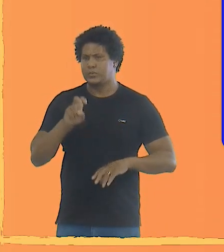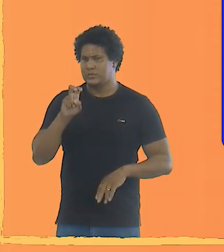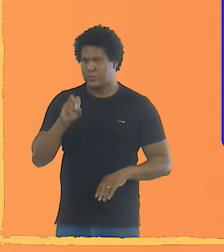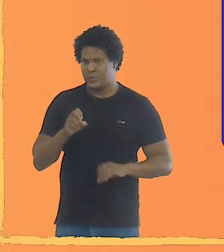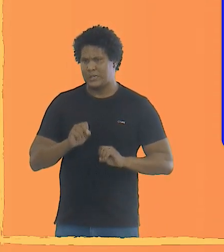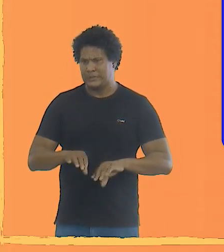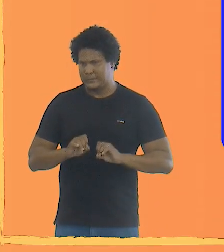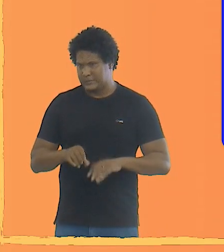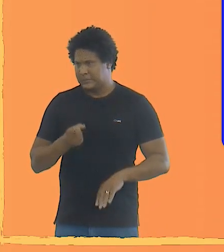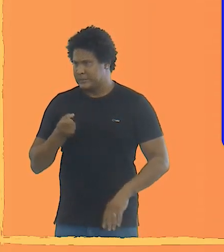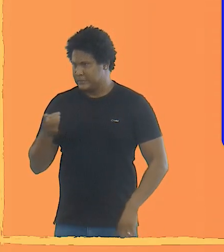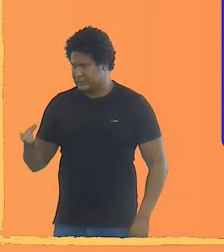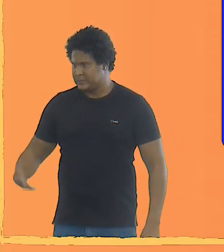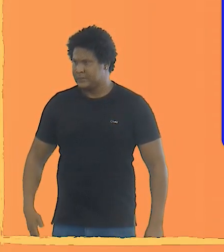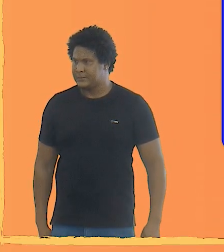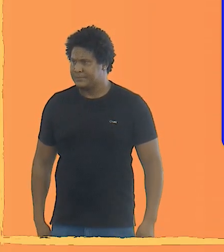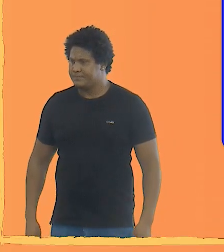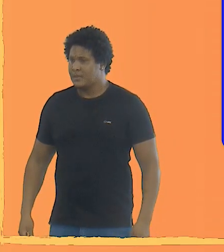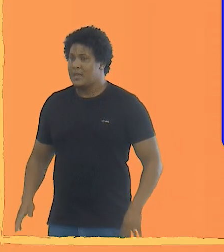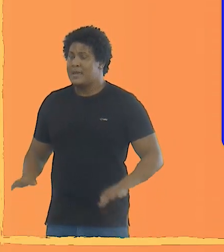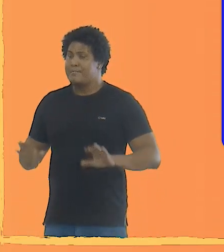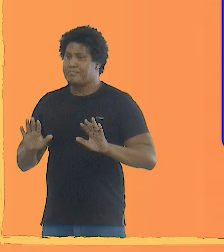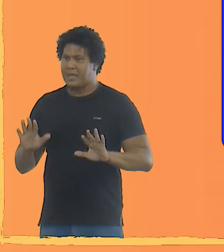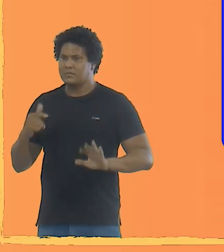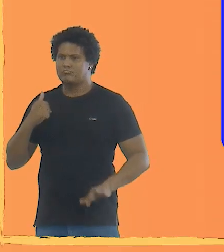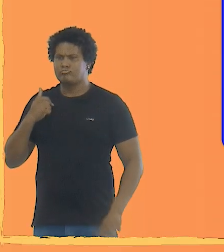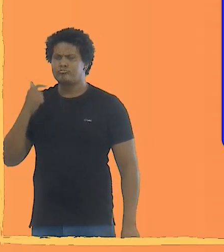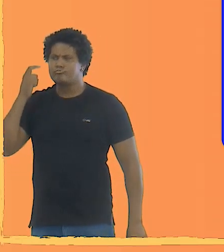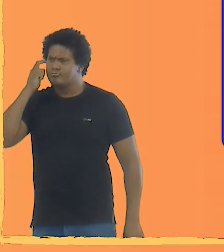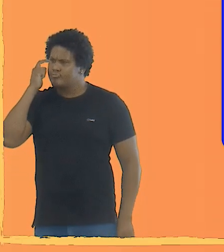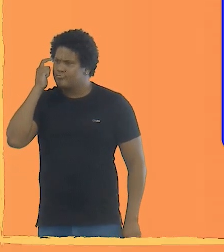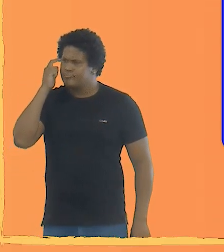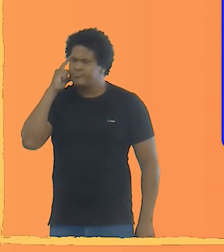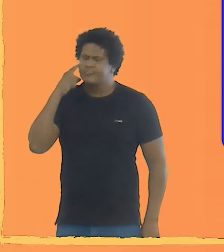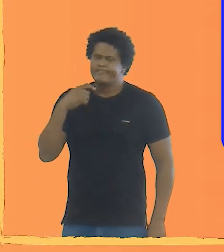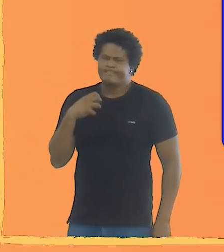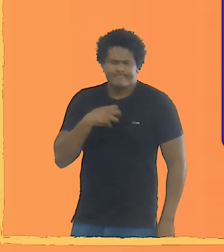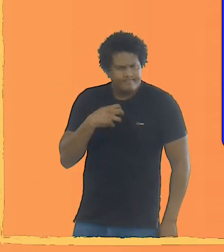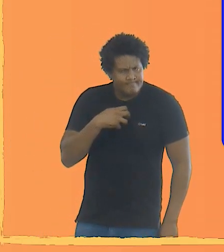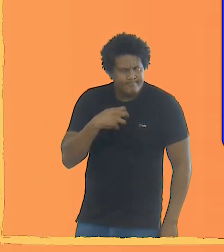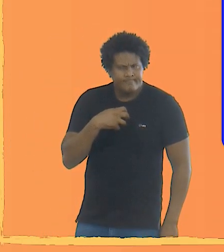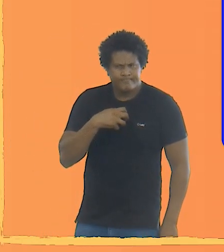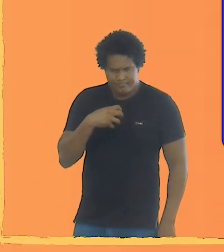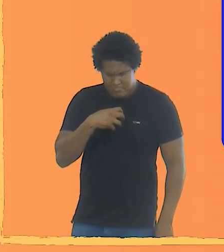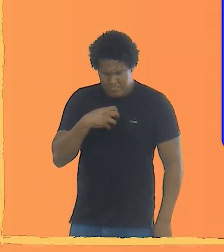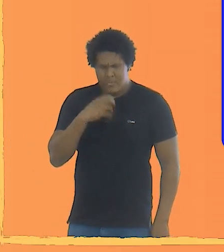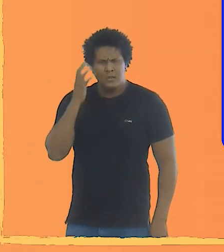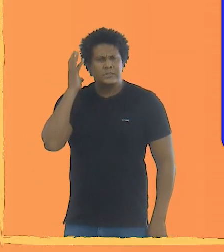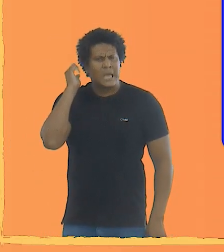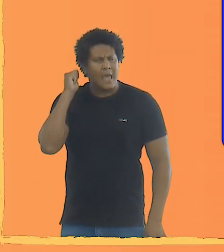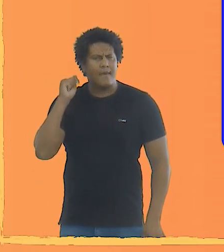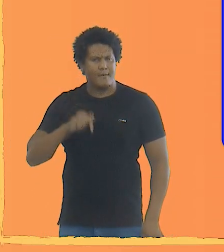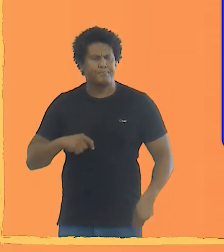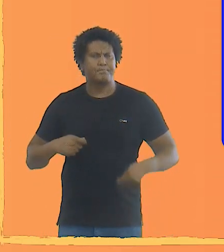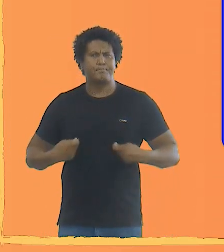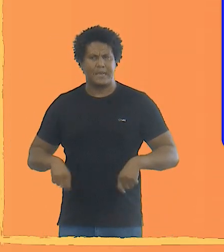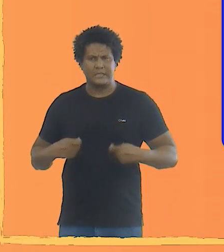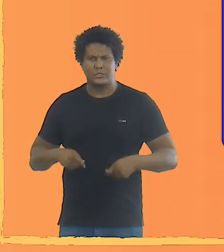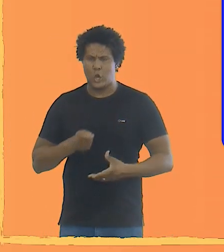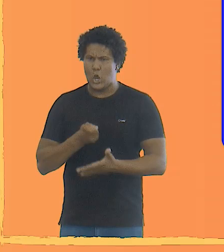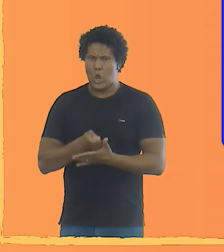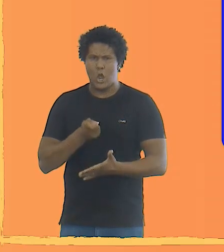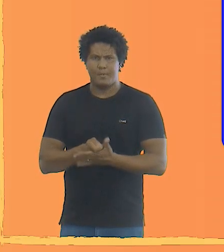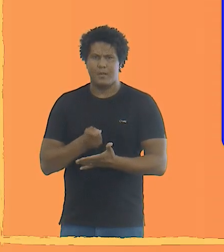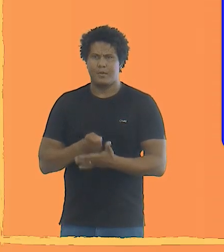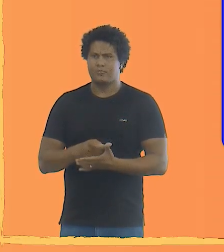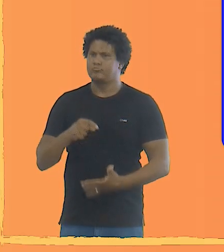né? Mas eu sei, pessoal, eu sinto que é uma necessidade, é uma obrigação que eu tenho